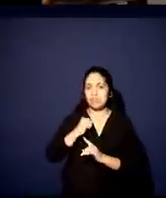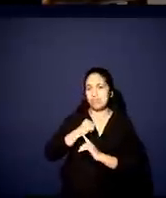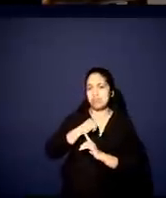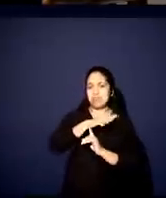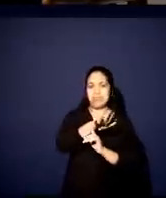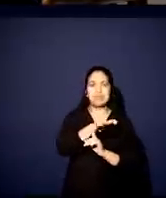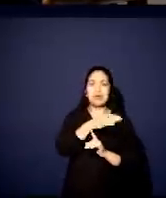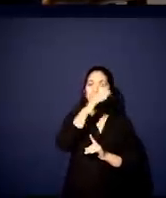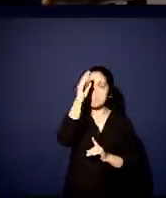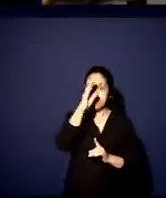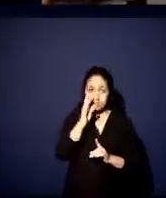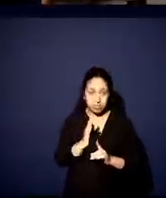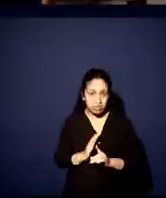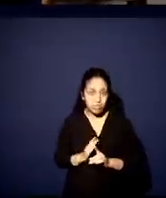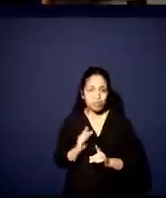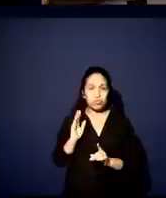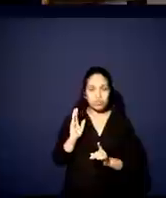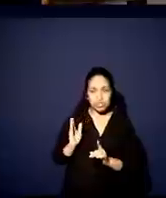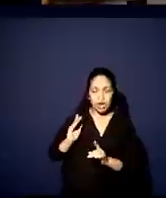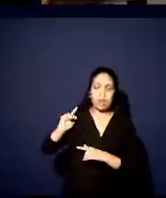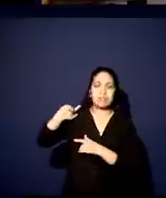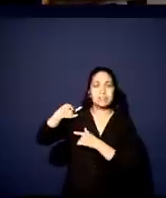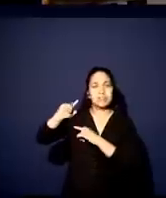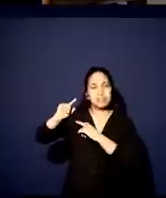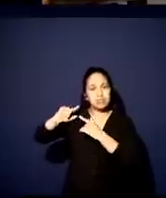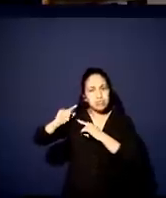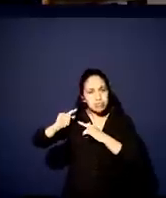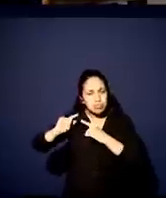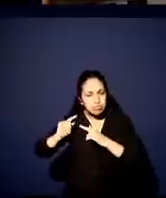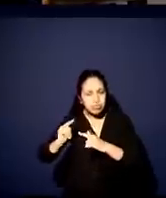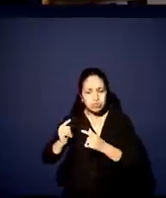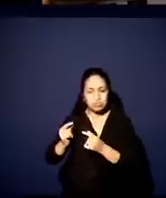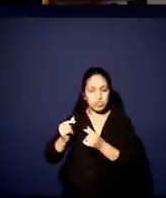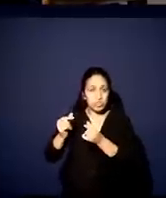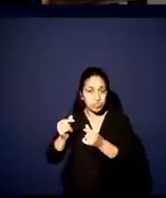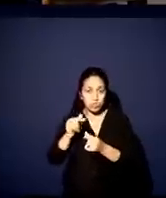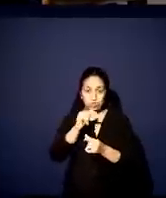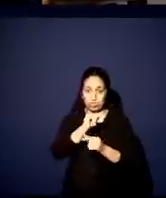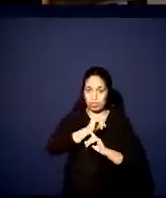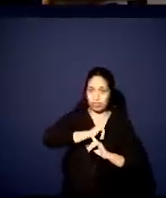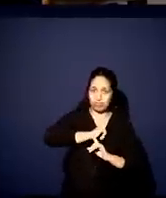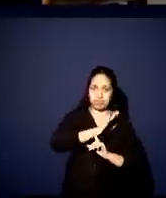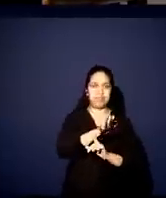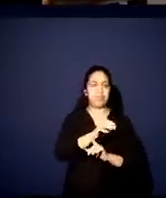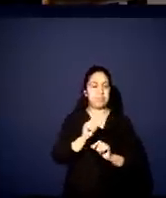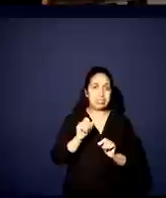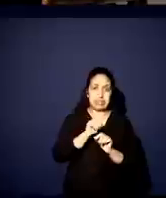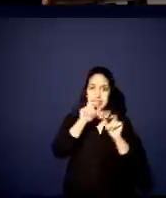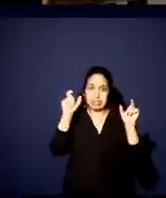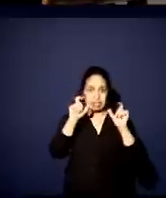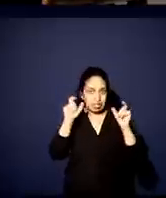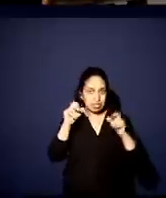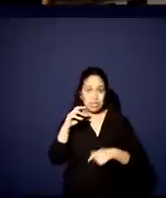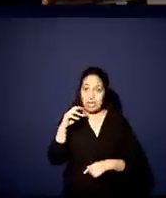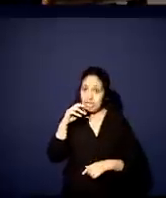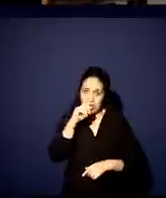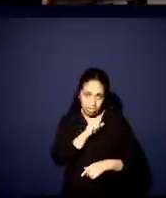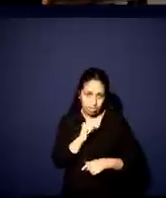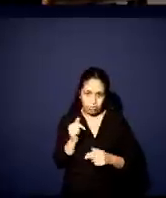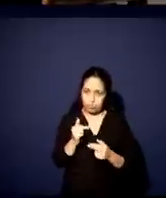dos que, pela nossa própria tradição monetária, foi um dos que se mexeu mais rápido, acordou mais cedo, frente ao fenômeno